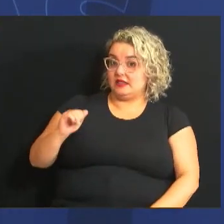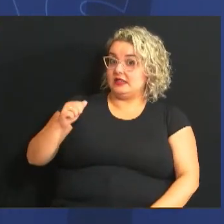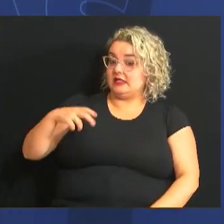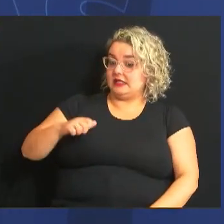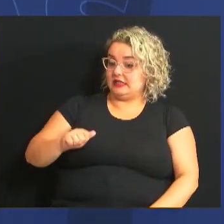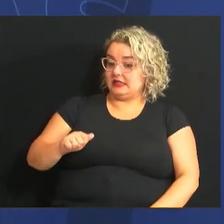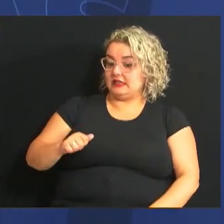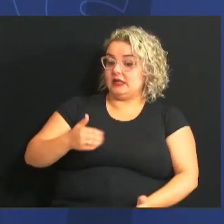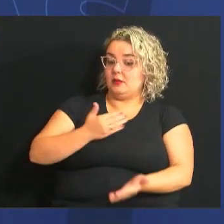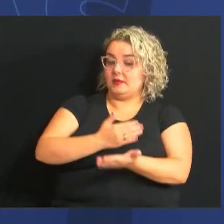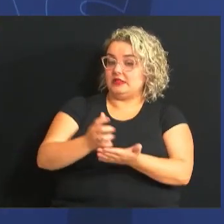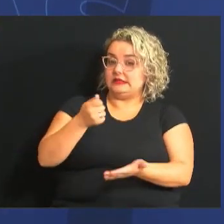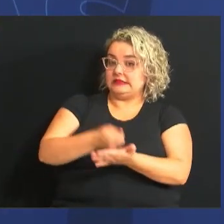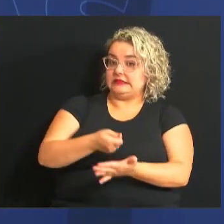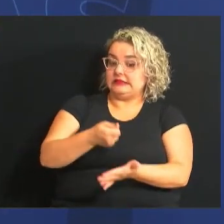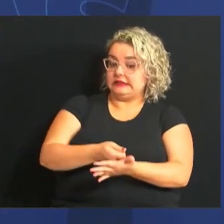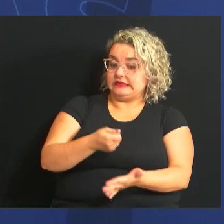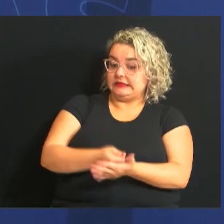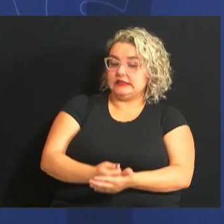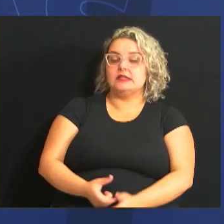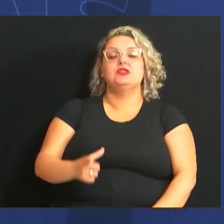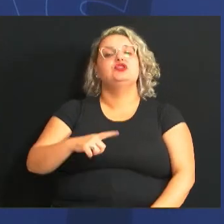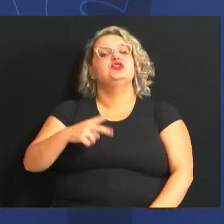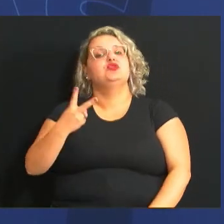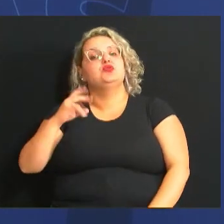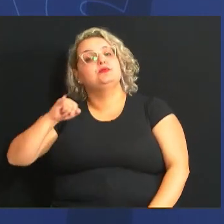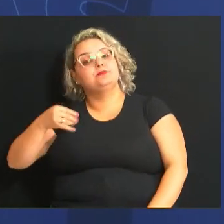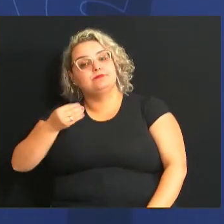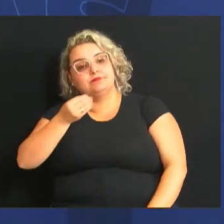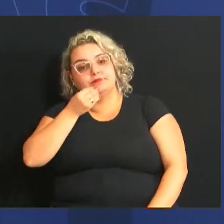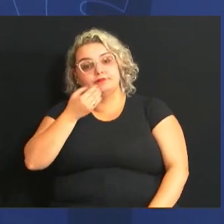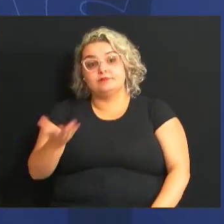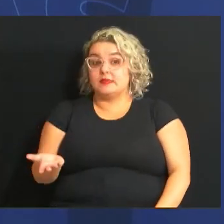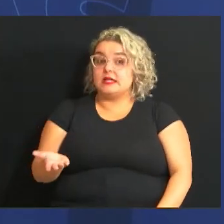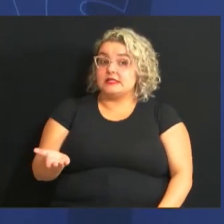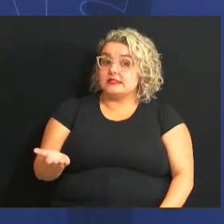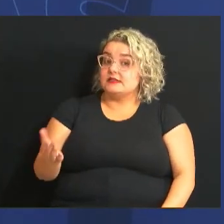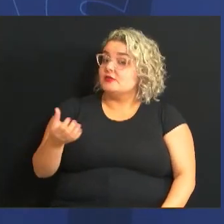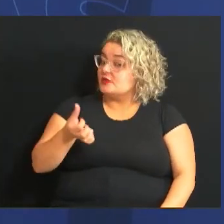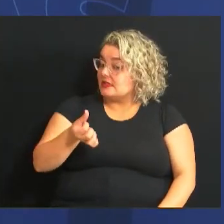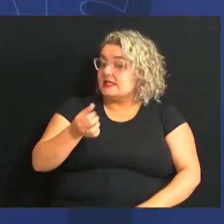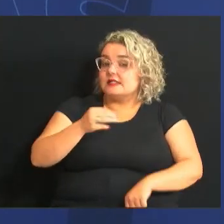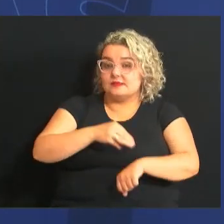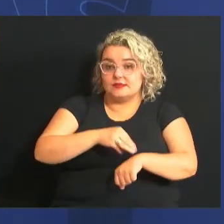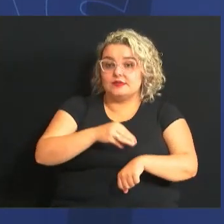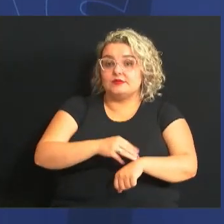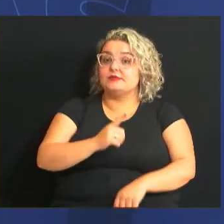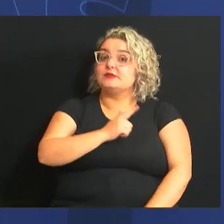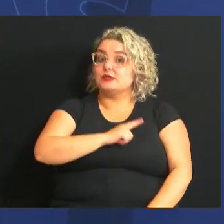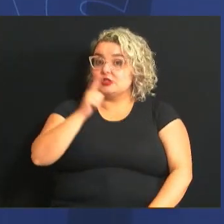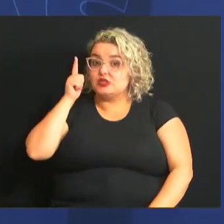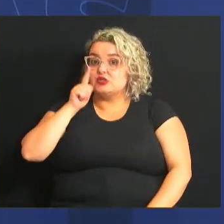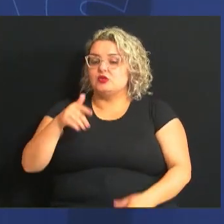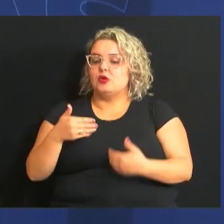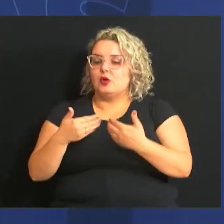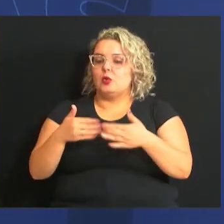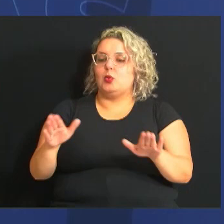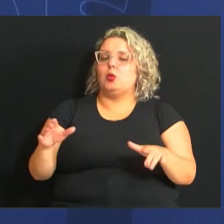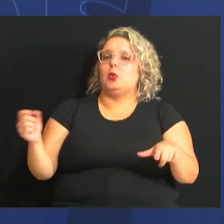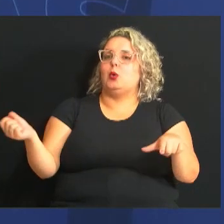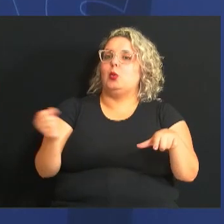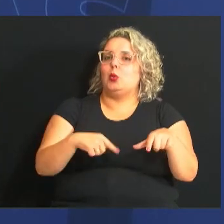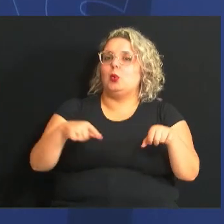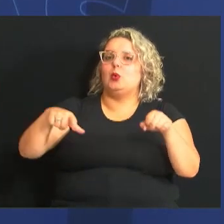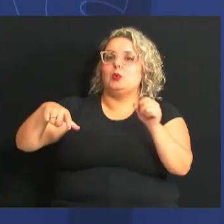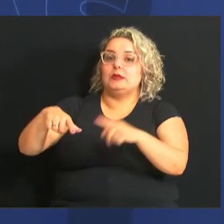viu aí, teve 2 oportunidades, mas cedinho, né? Logo aos 6 minutos, o bugre conseguiu abrir o marcador,